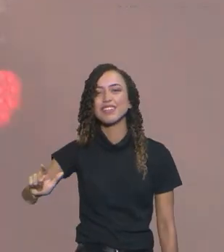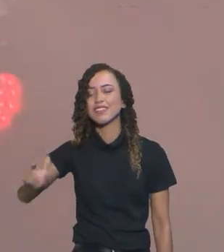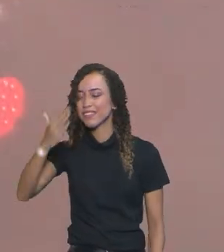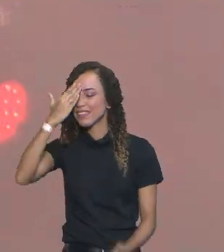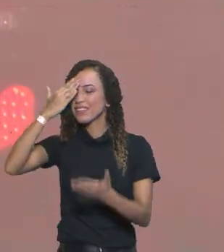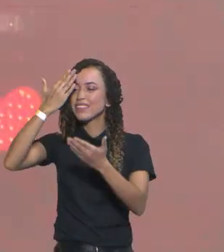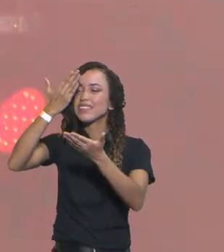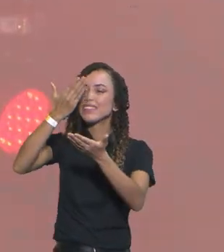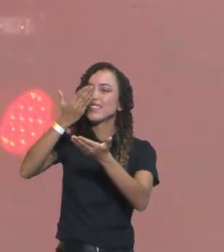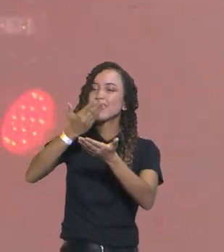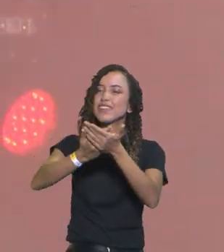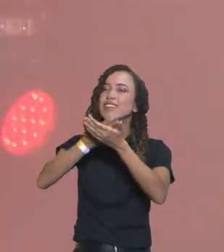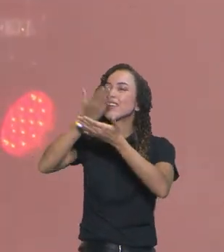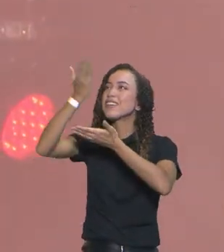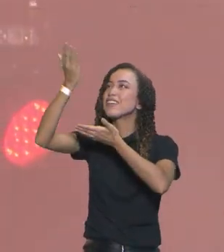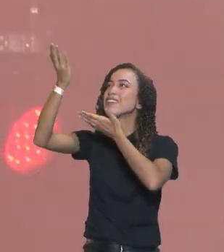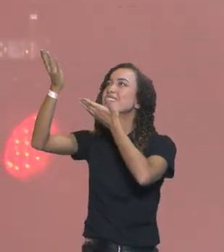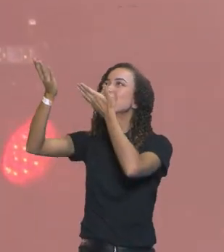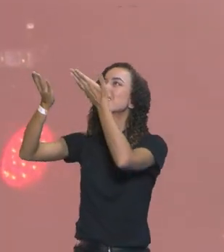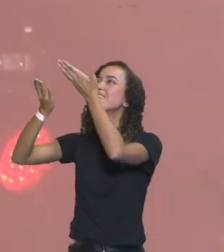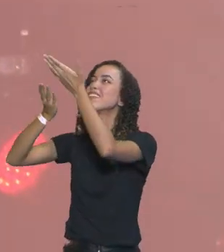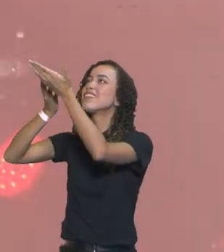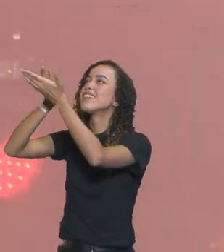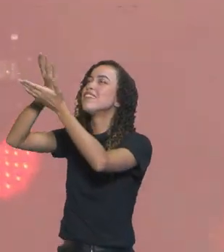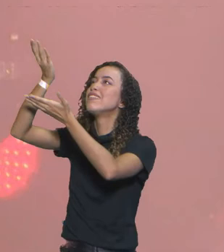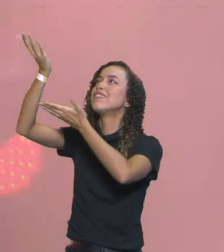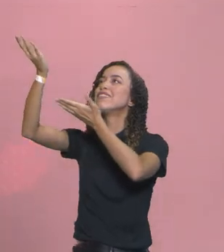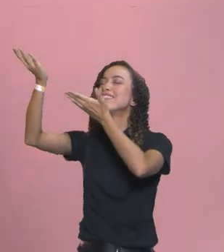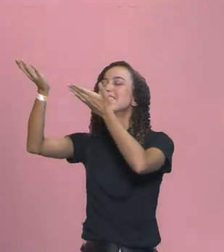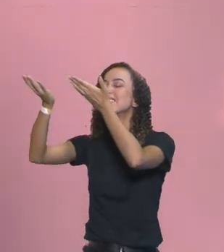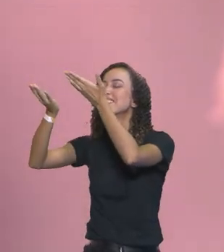eu creio em ti